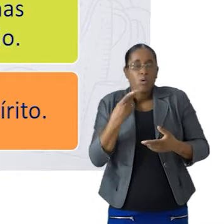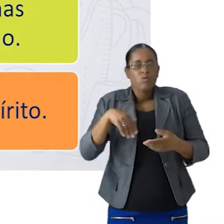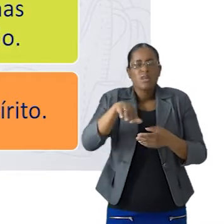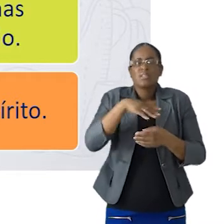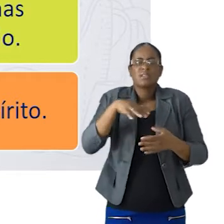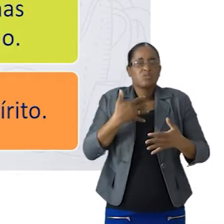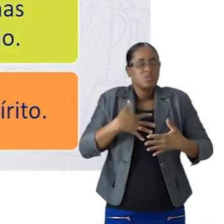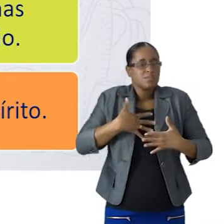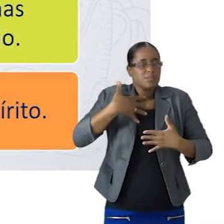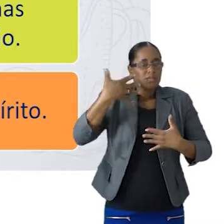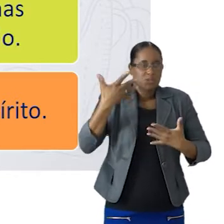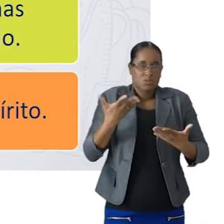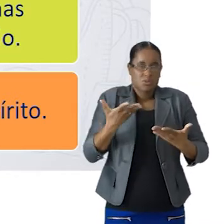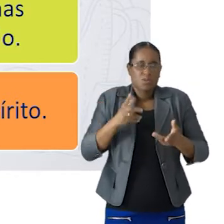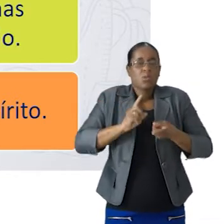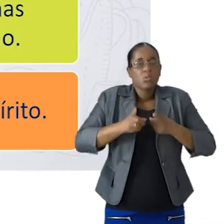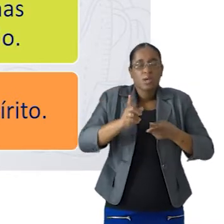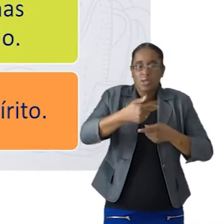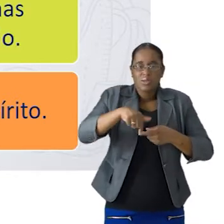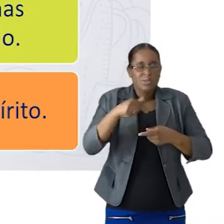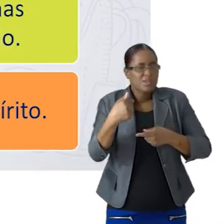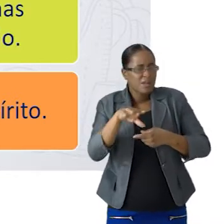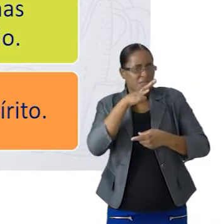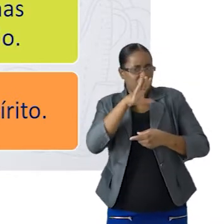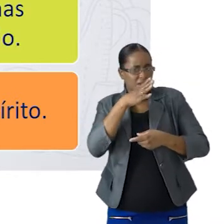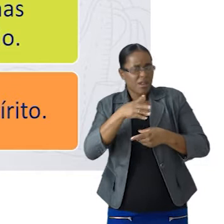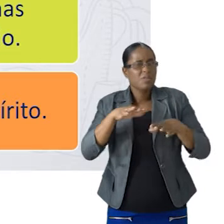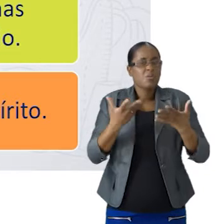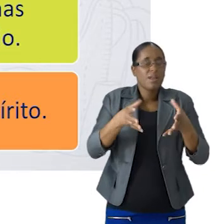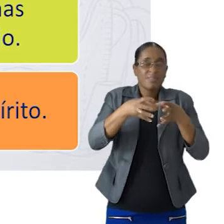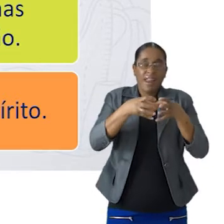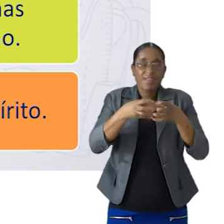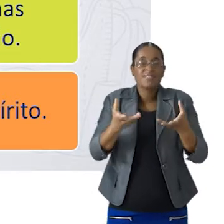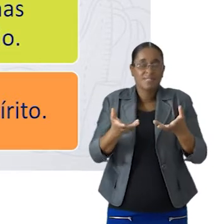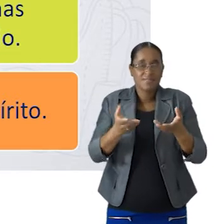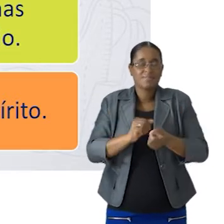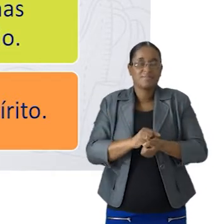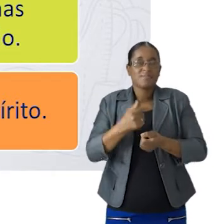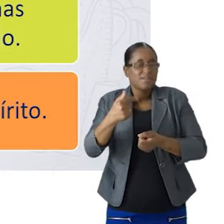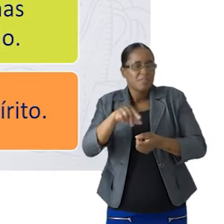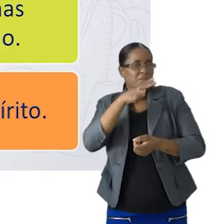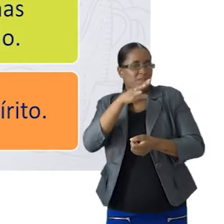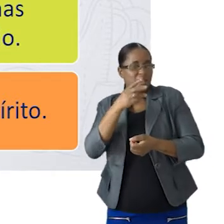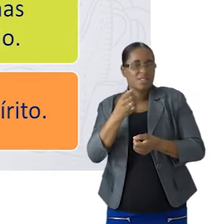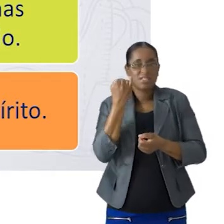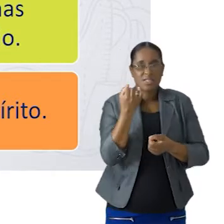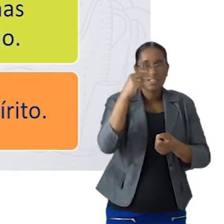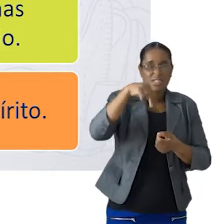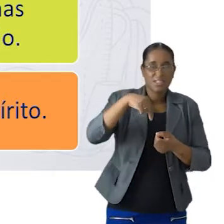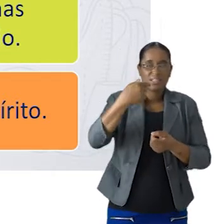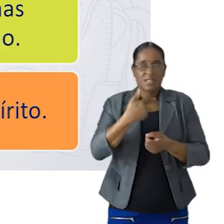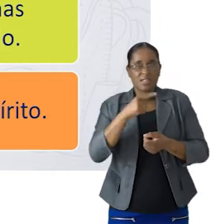espírito. O que é que estamos a falar? De que classe? Estamos a falar das